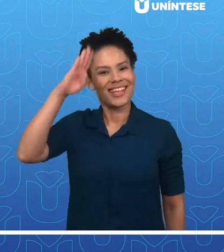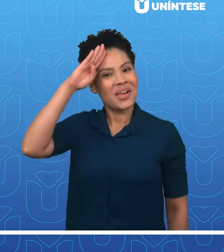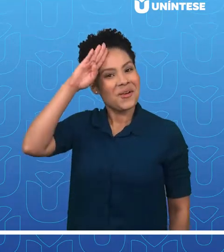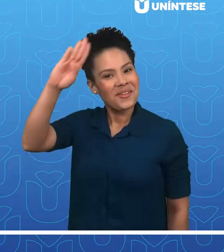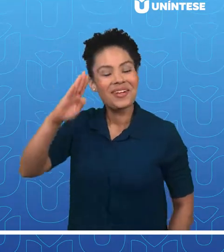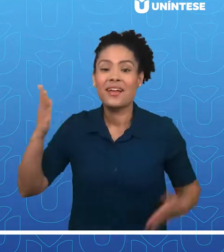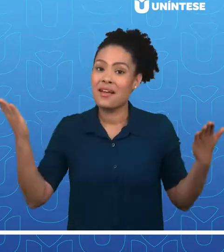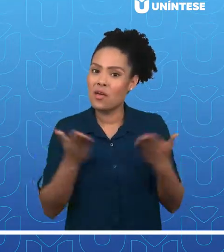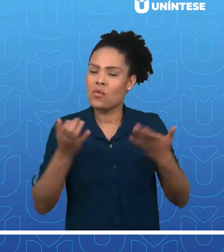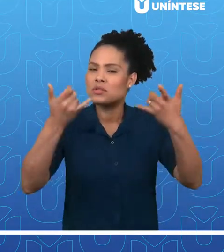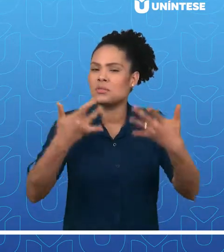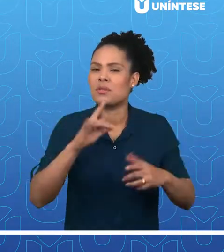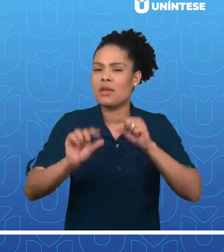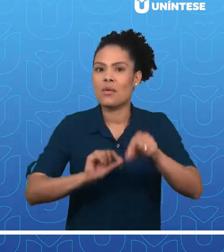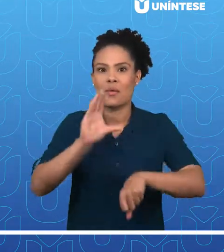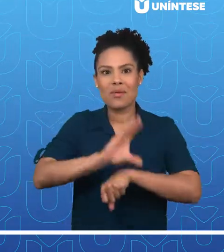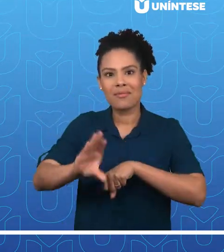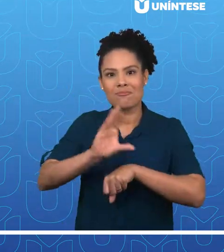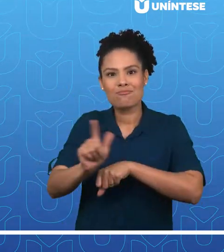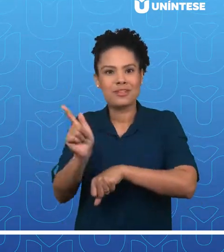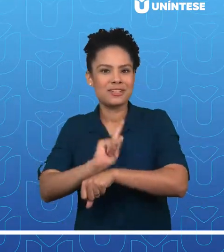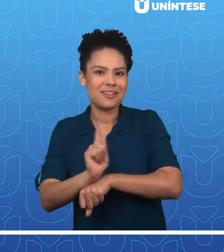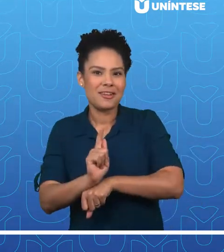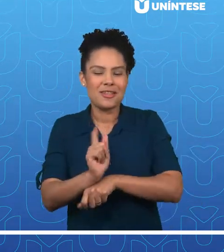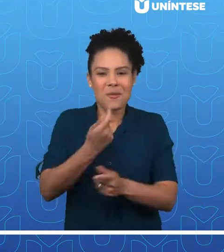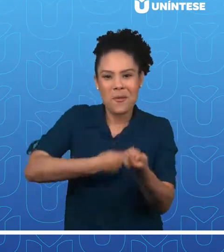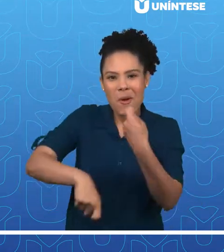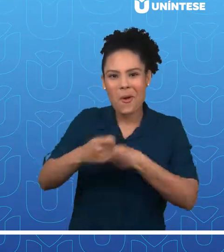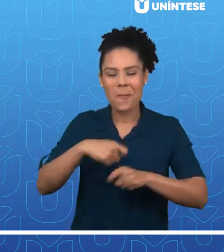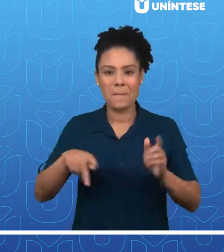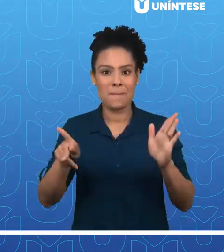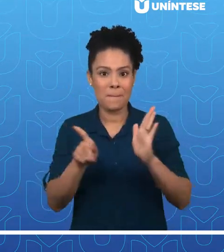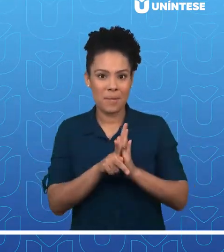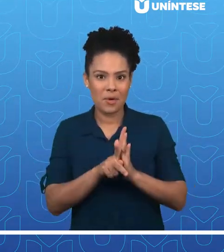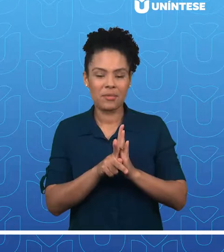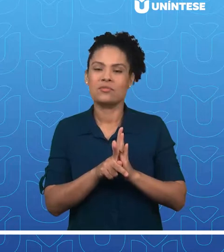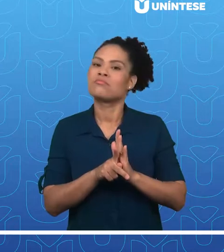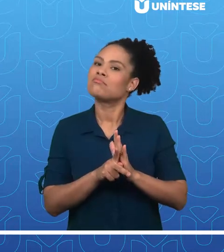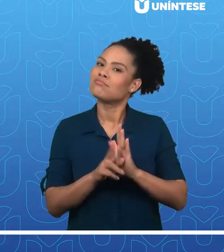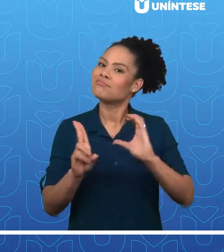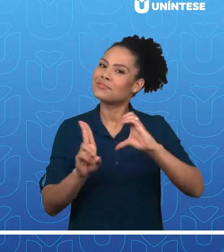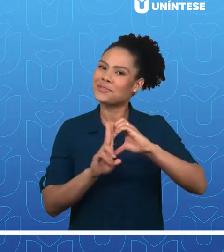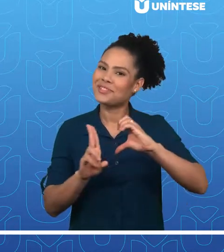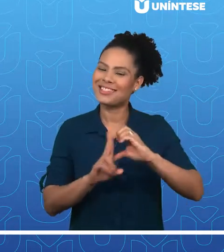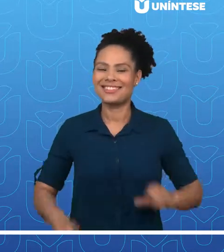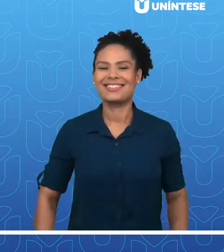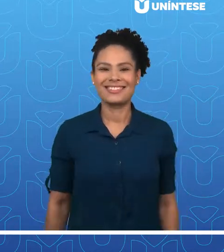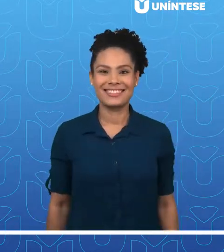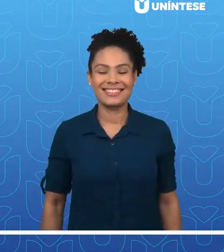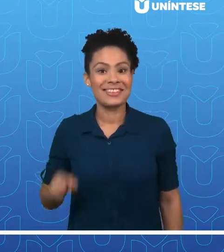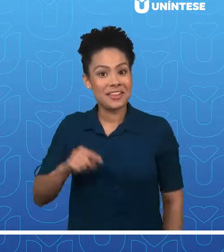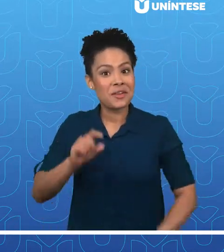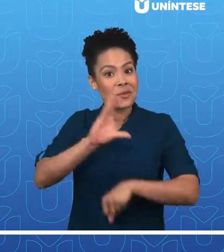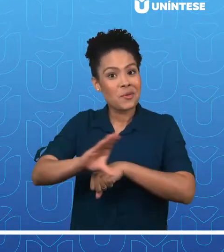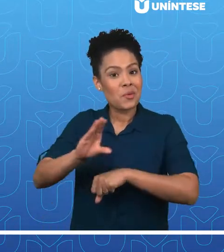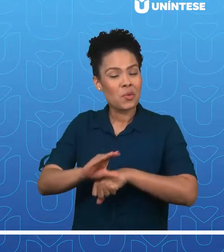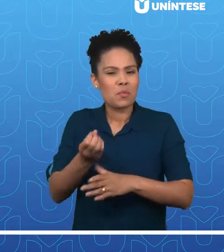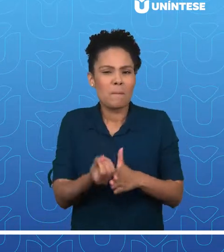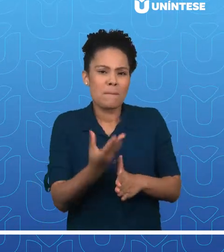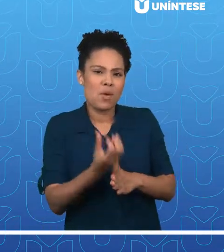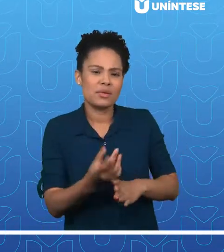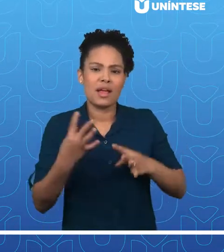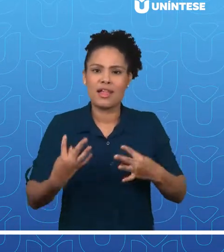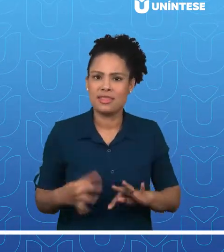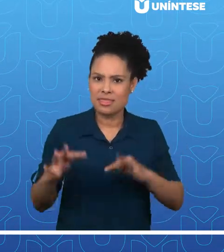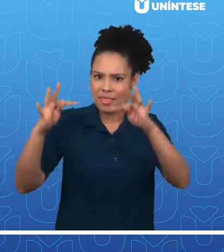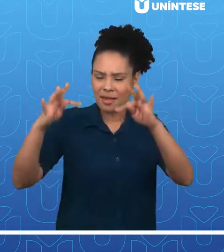Olá, hoje nós vamos falar sobre o curso de Gestão Comercial da Faculdade Uníntese. Essa graduação de nível superior é